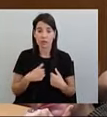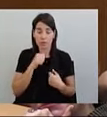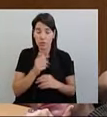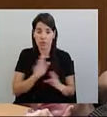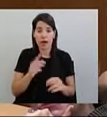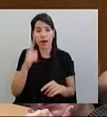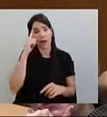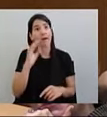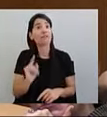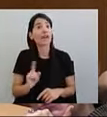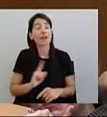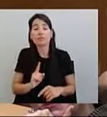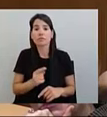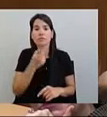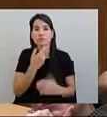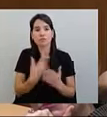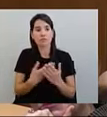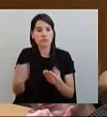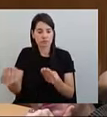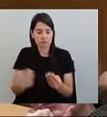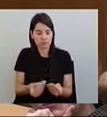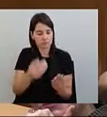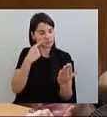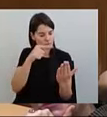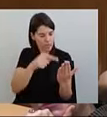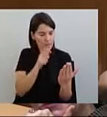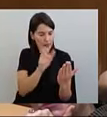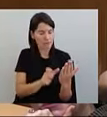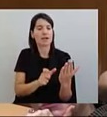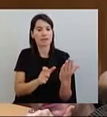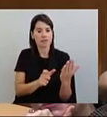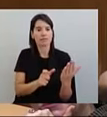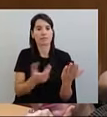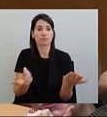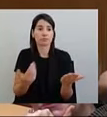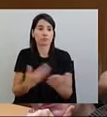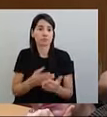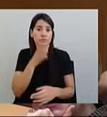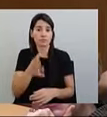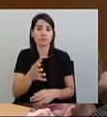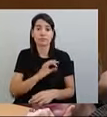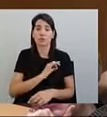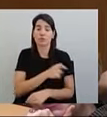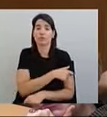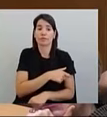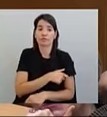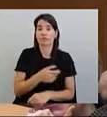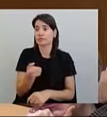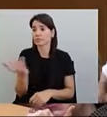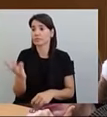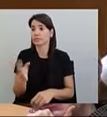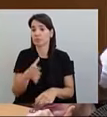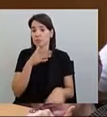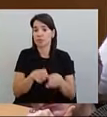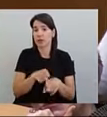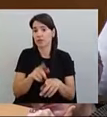fé, funcionamos na base daquilo que está escrito nas propostas e naquilo que, nas justificações que são dadas pelos senhores vereadores e pelos senhores deputados, quando é o